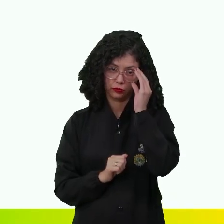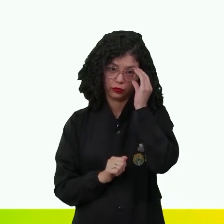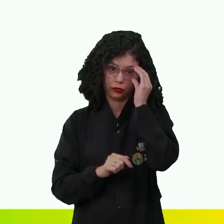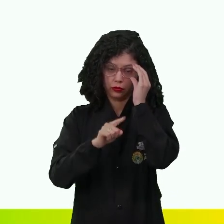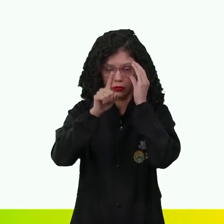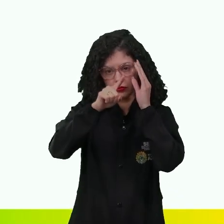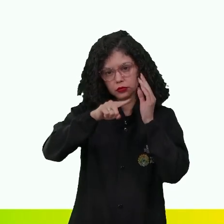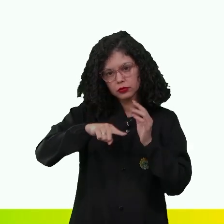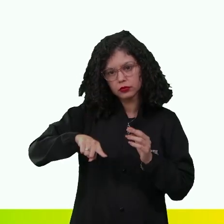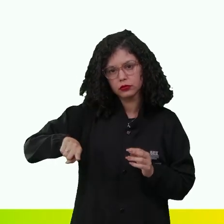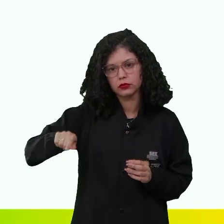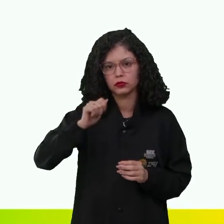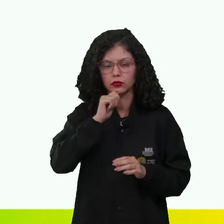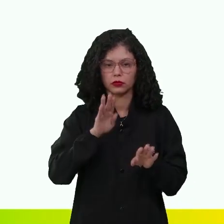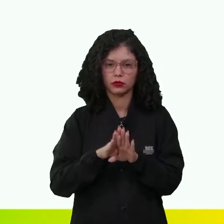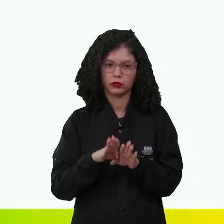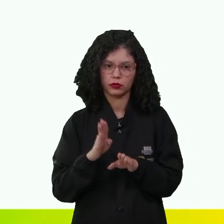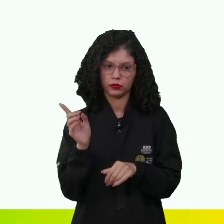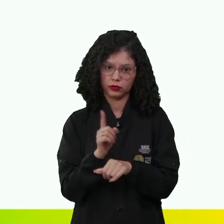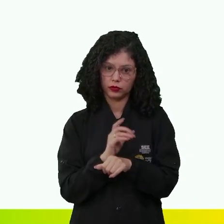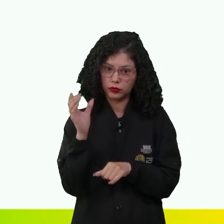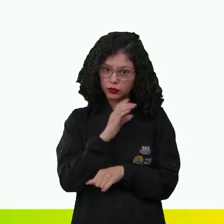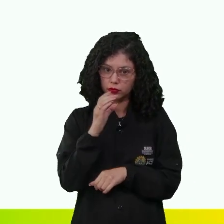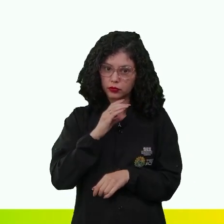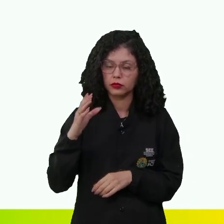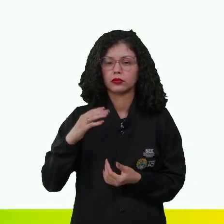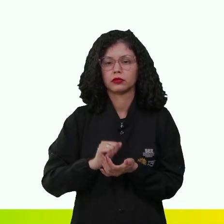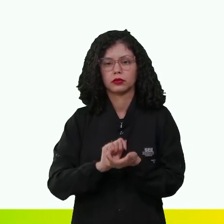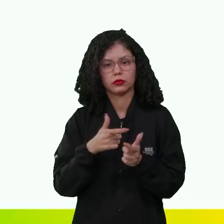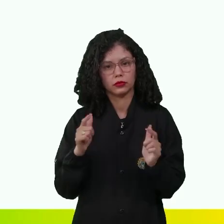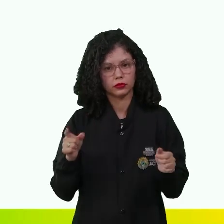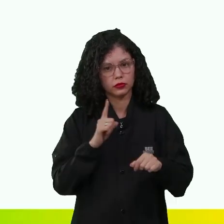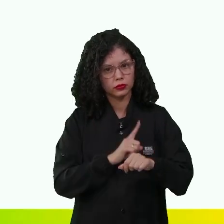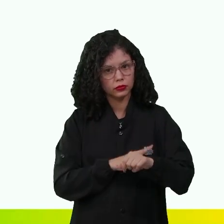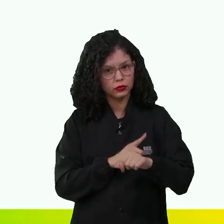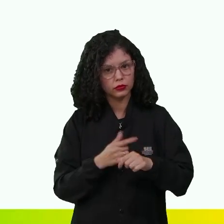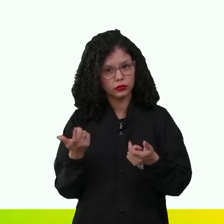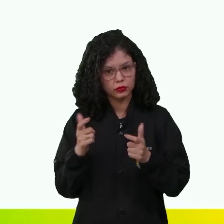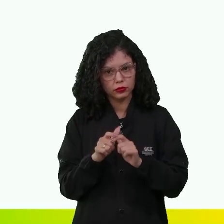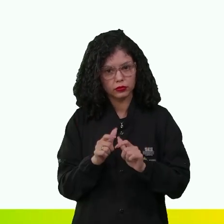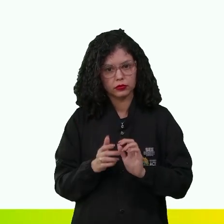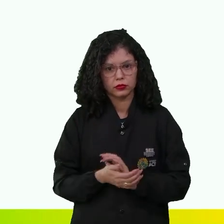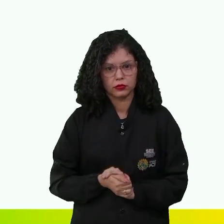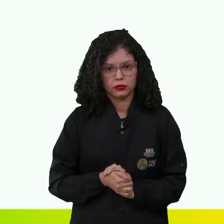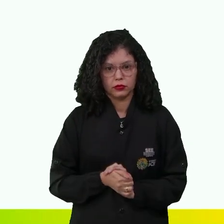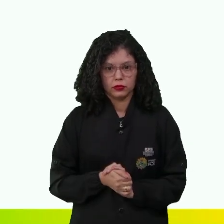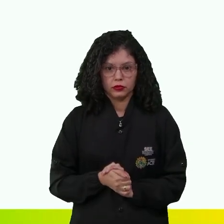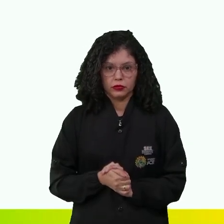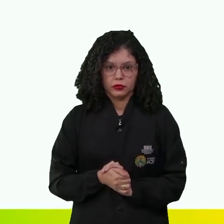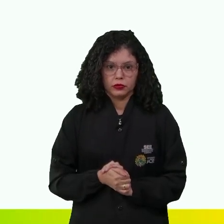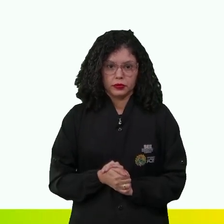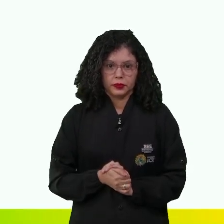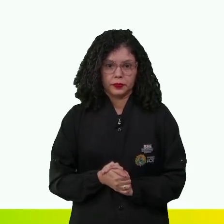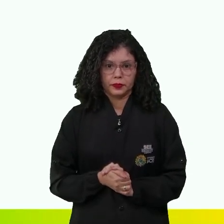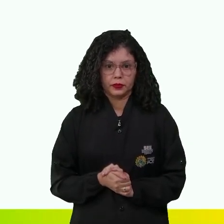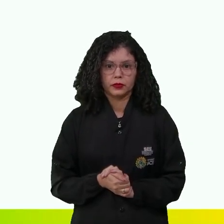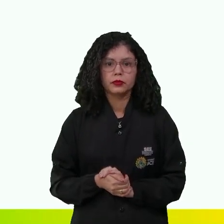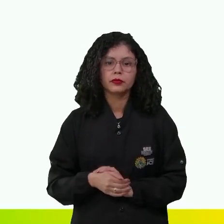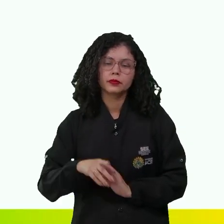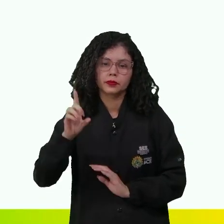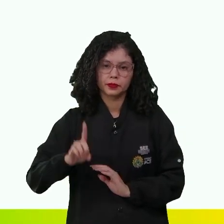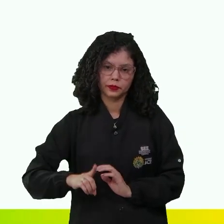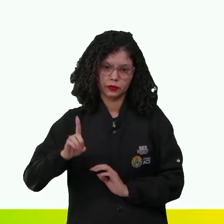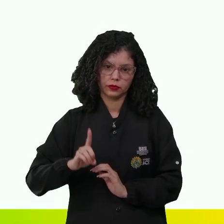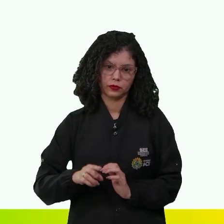curva. Observe que a velocidade aumentou, o tempo diminuiu. Velocidade aumenta para a